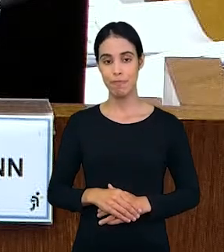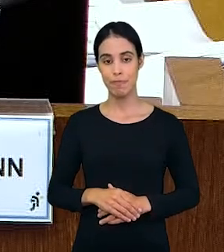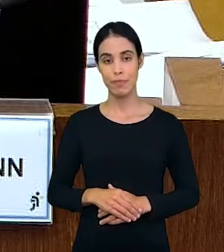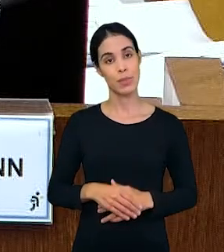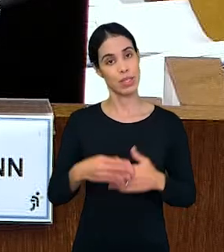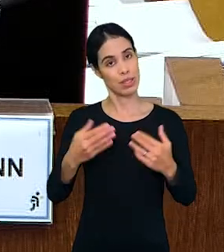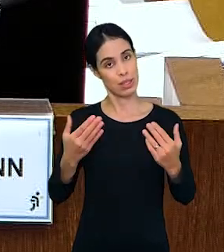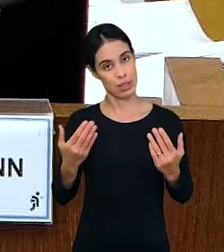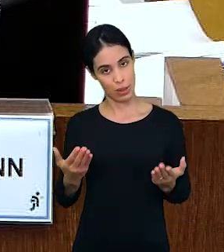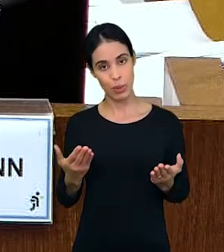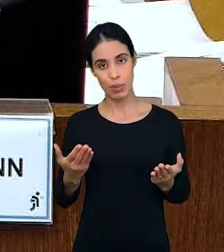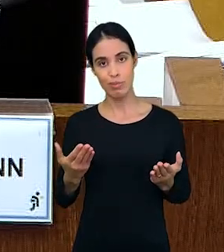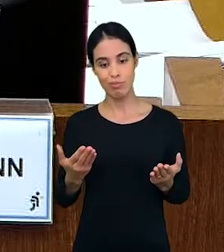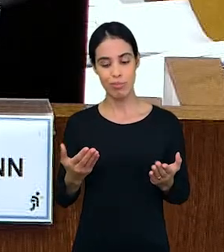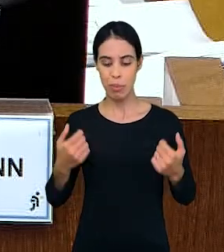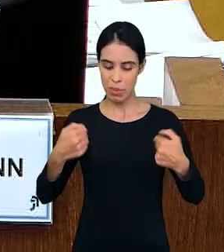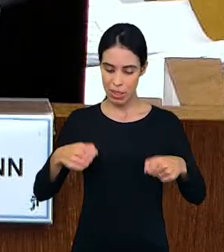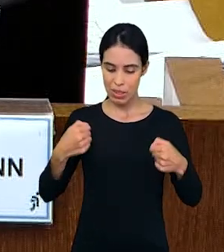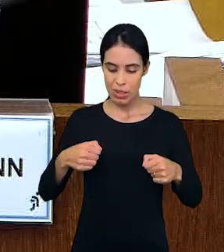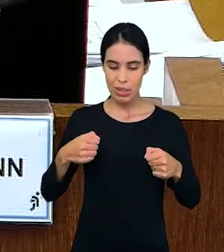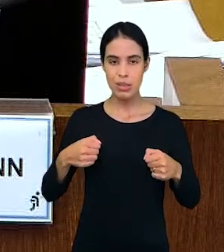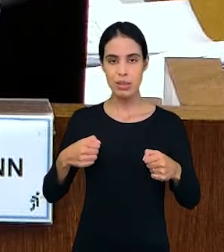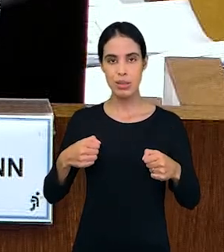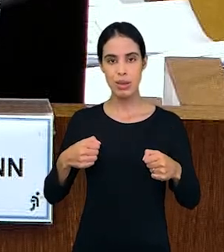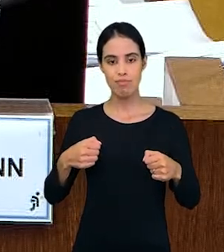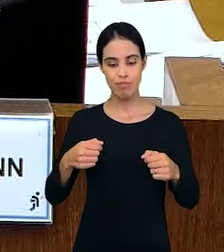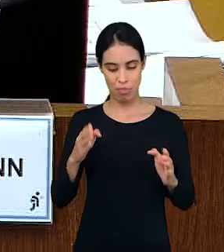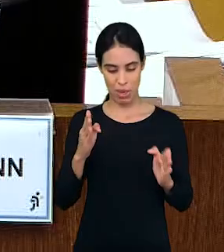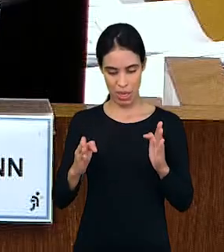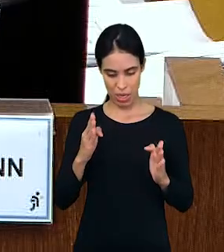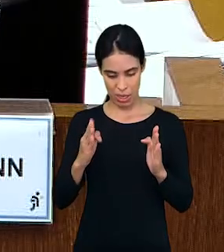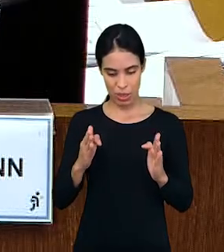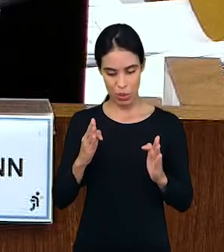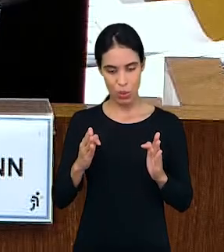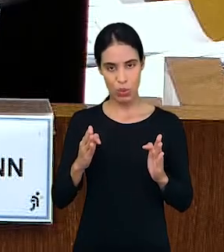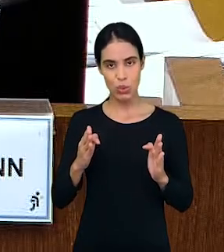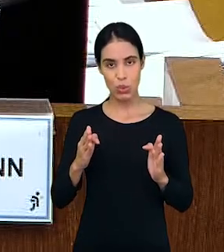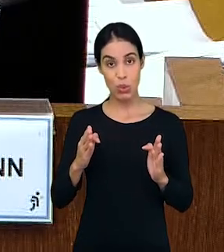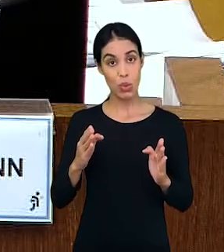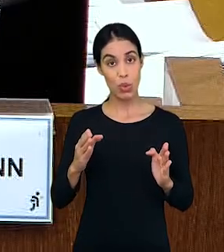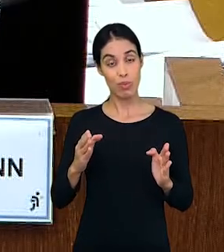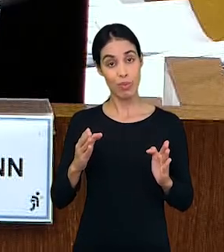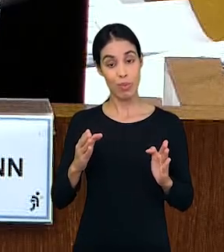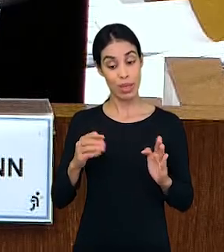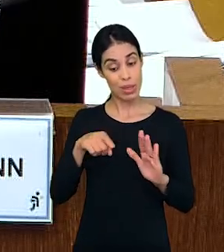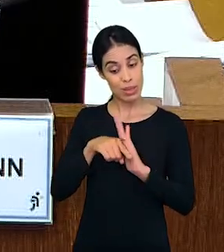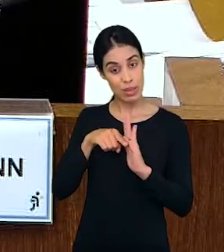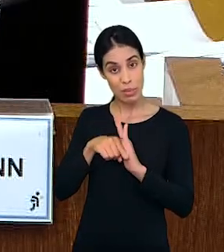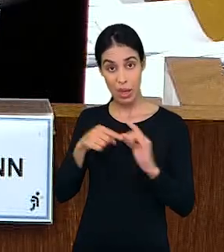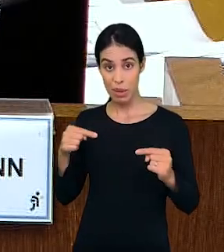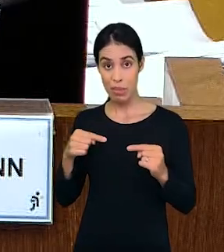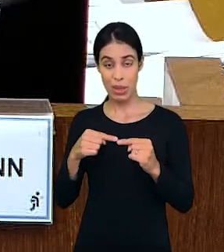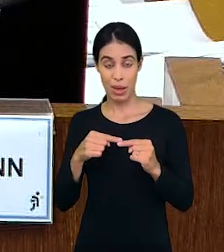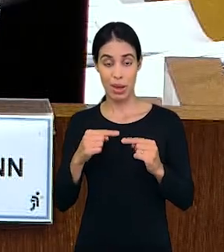não pode ser desconsiderado a suspensão do contrato de trabalho pelo tempo de afastamento das atividades.